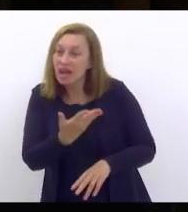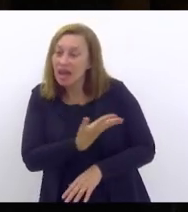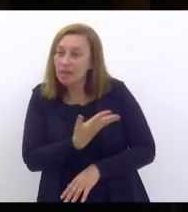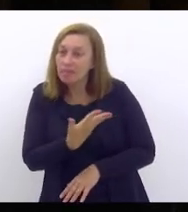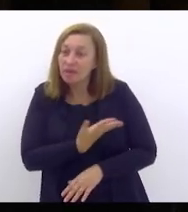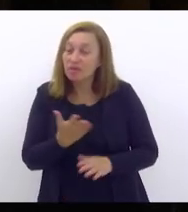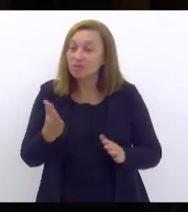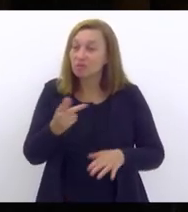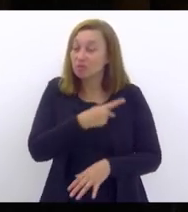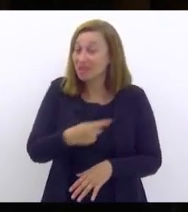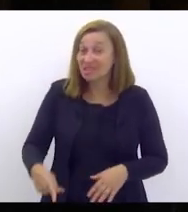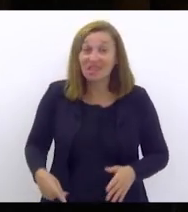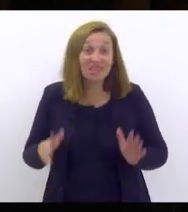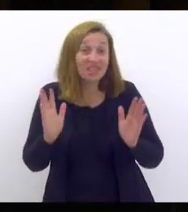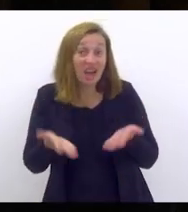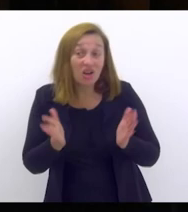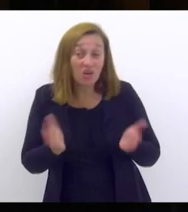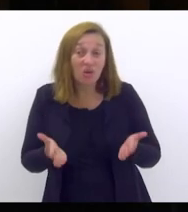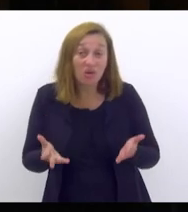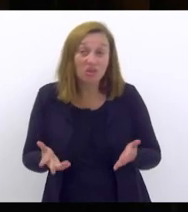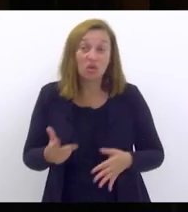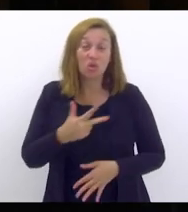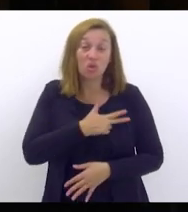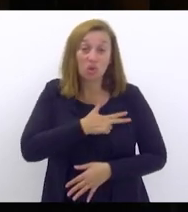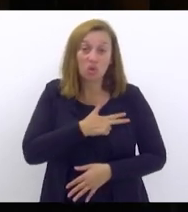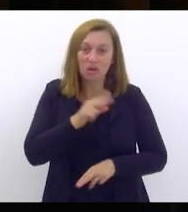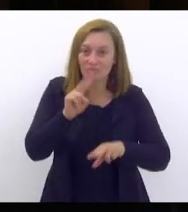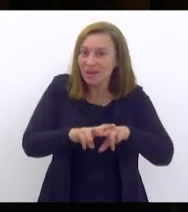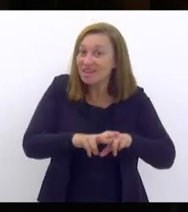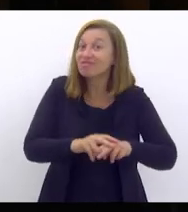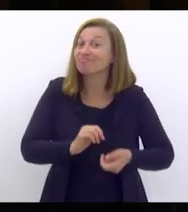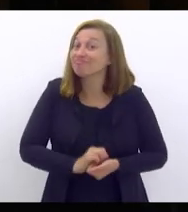atual, descondenado Lula?